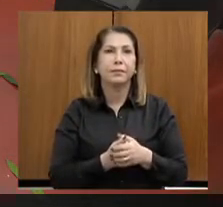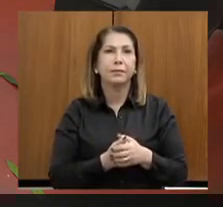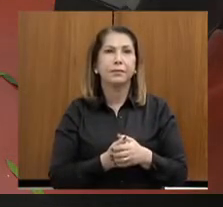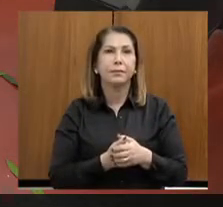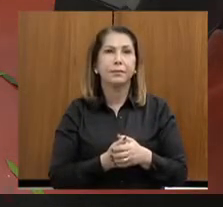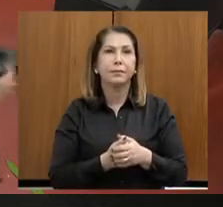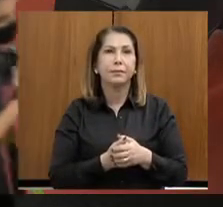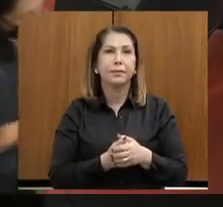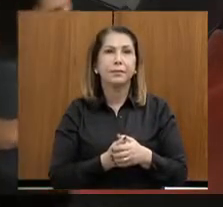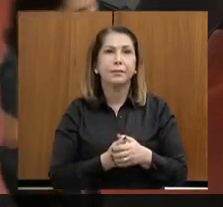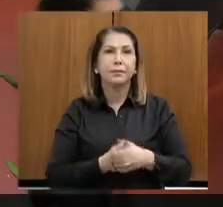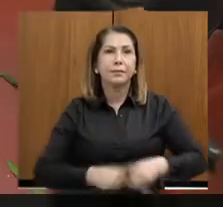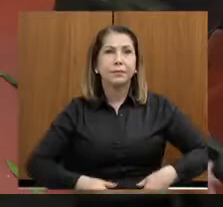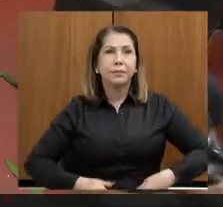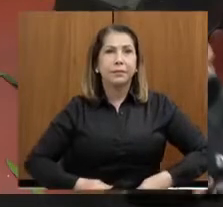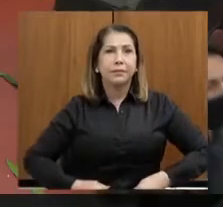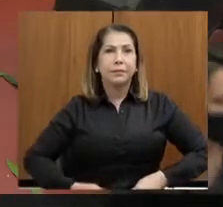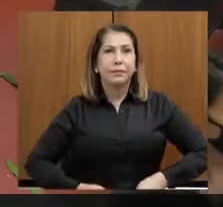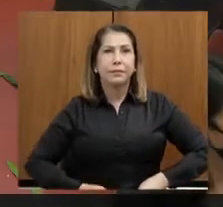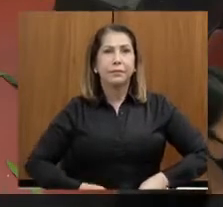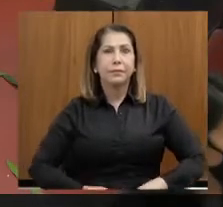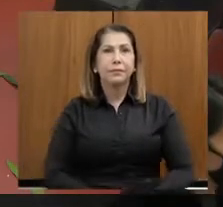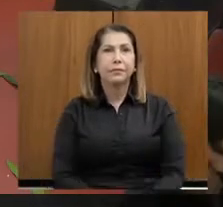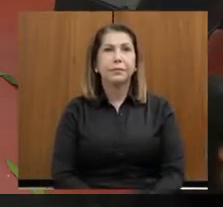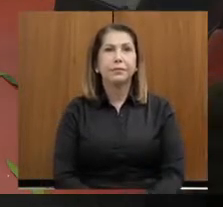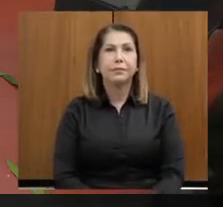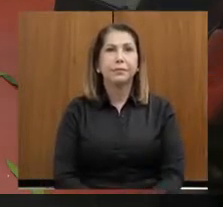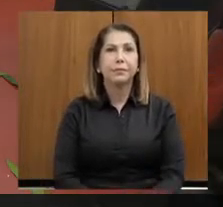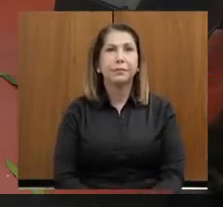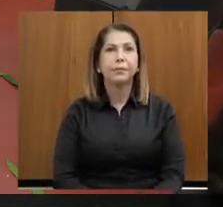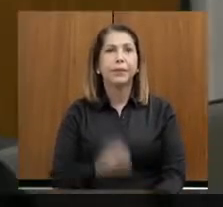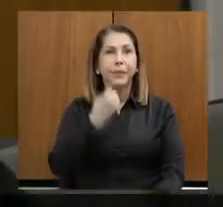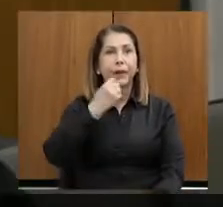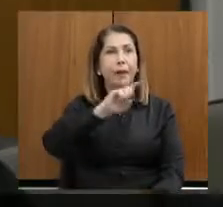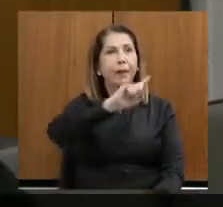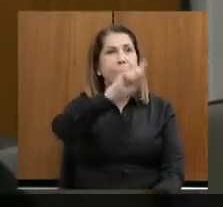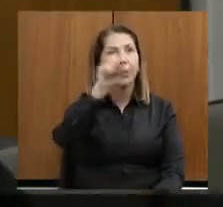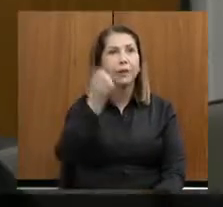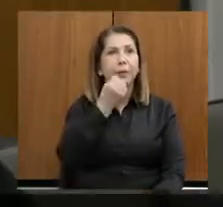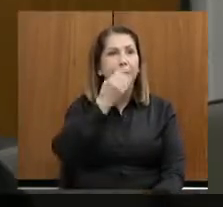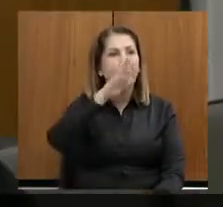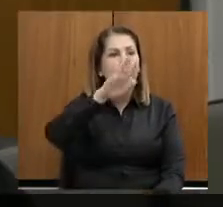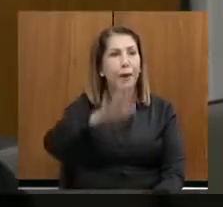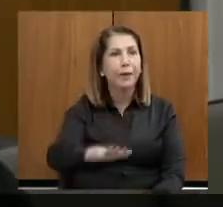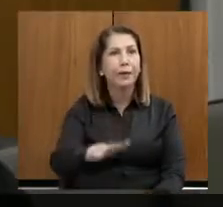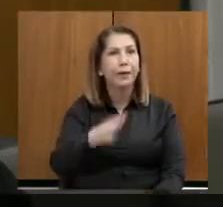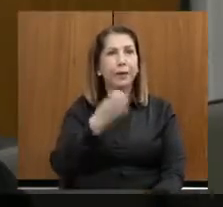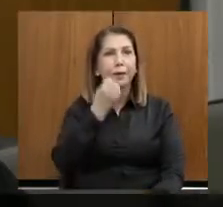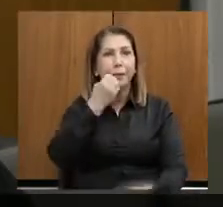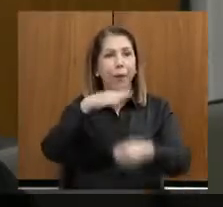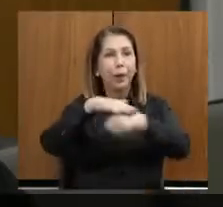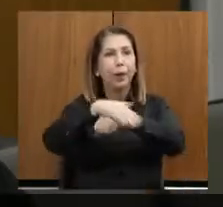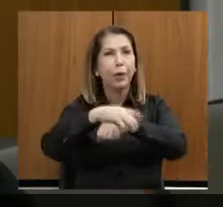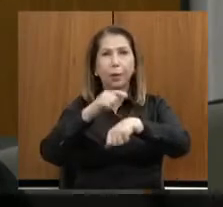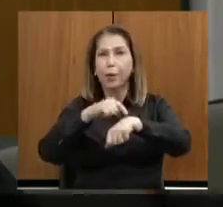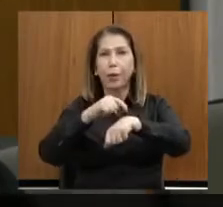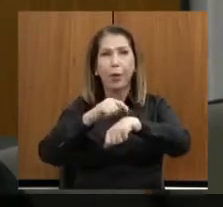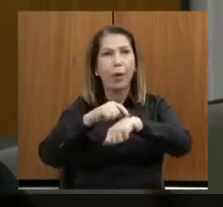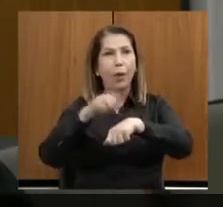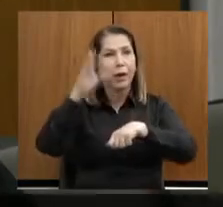E aí Oi bom dia boa tarde boa noite com vamos lá hora